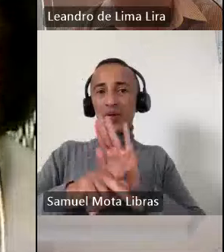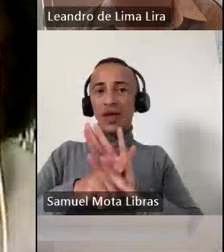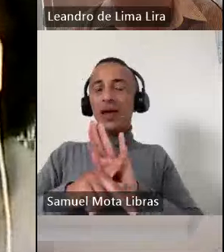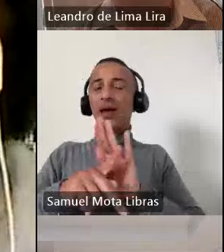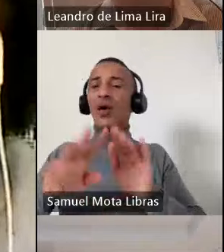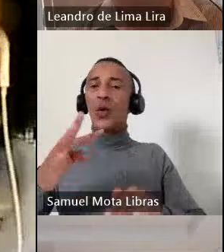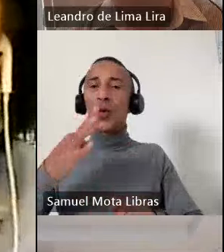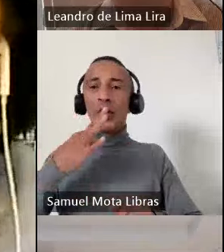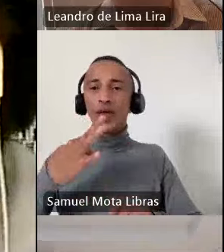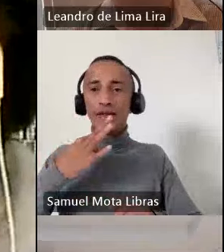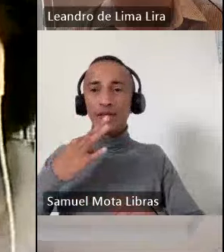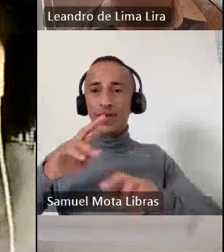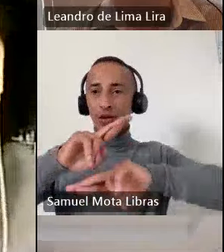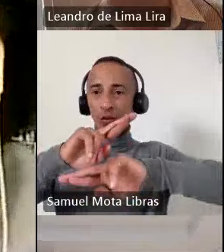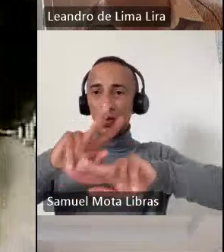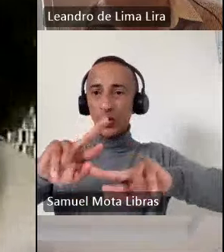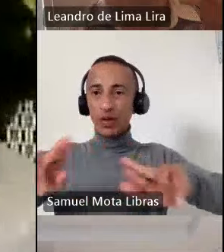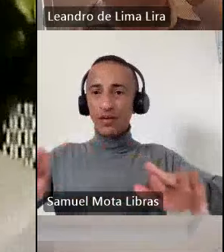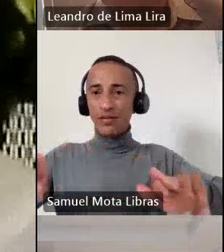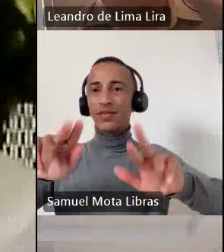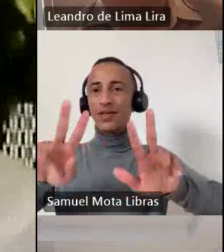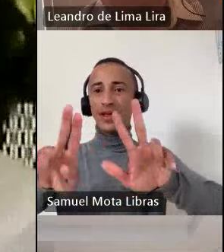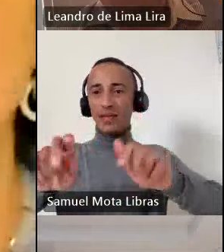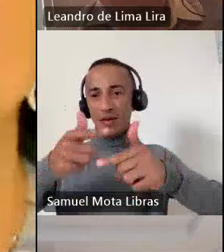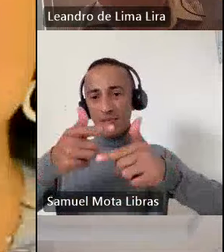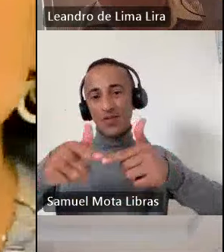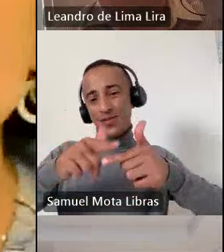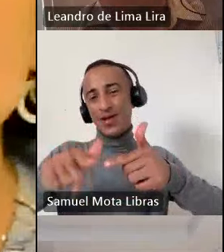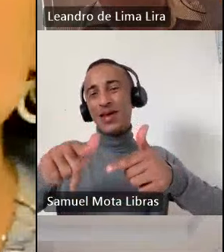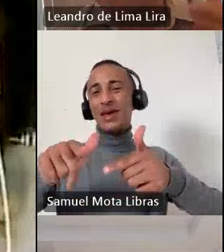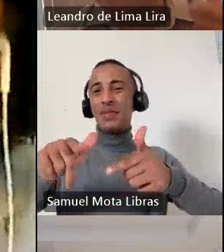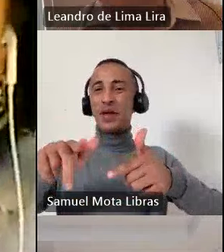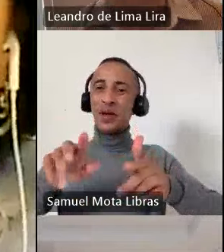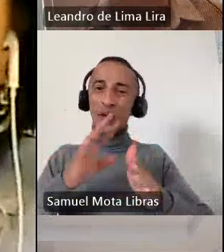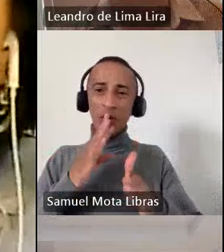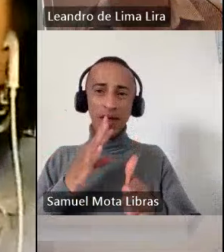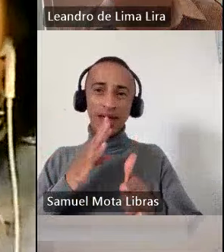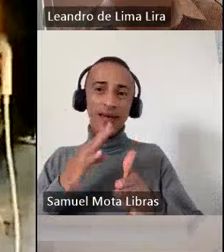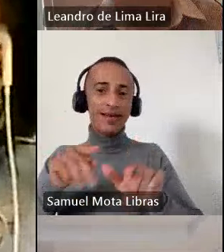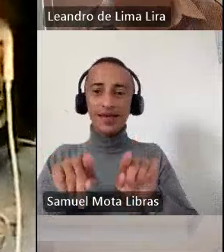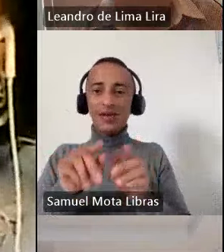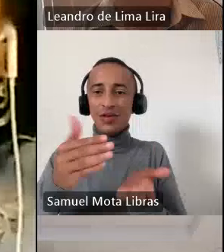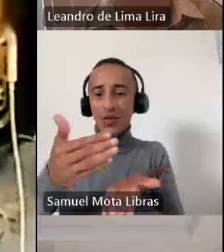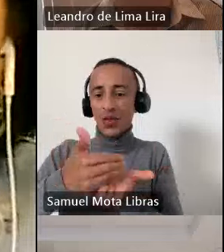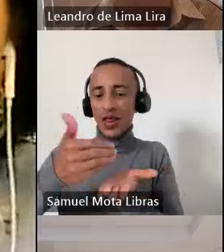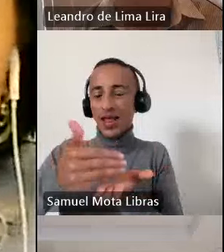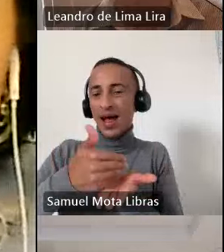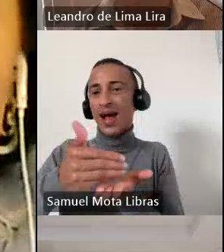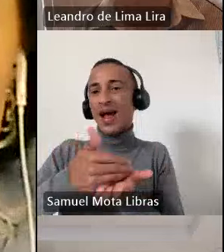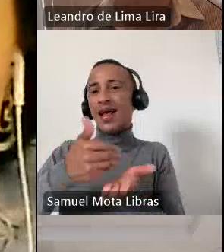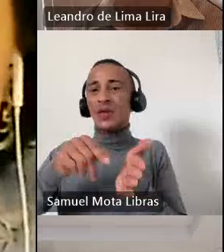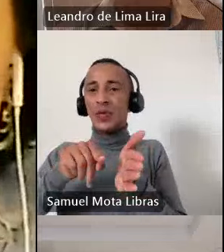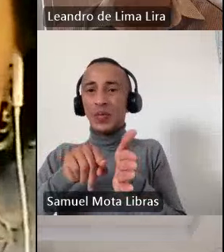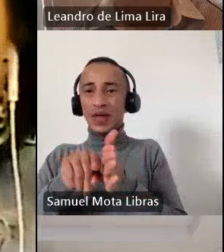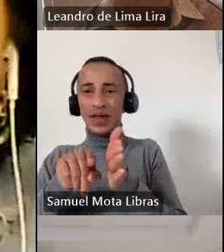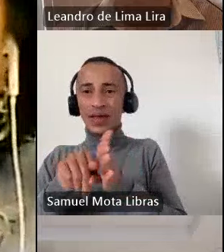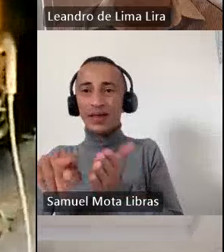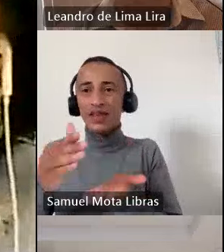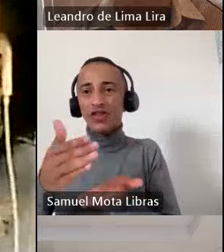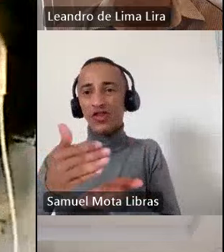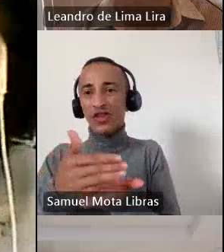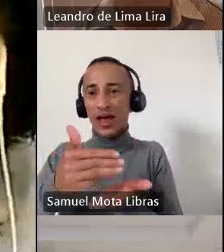acumulado sobre os problemas que tem ser partir dos problemas dos dados né coleta de dados utilizar as bases de dados que a gente